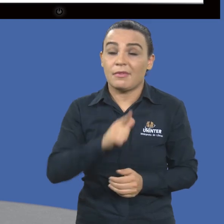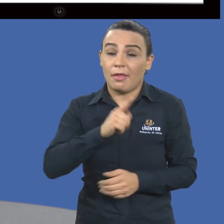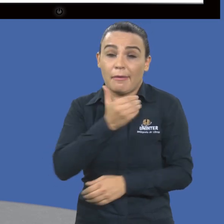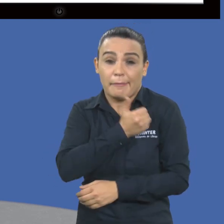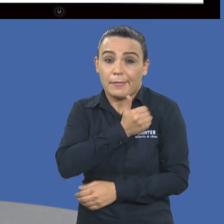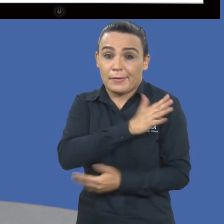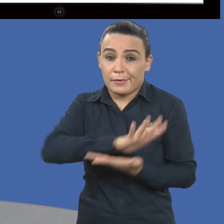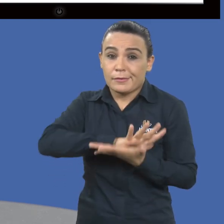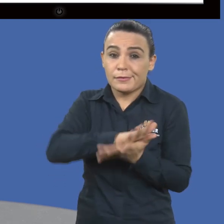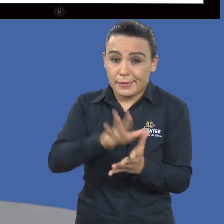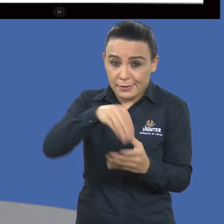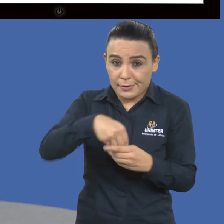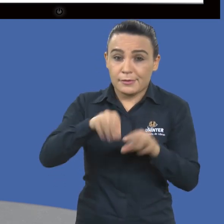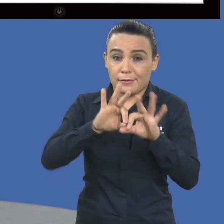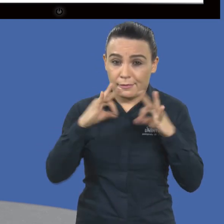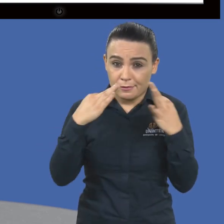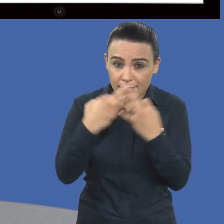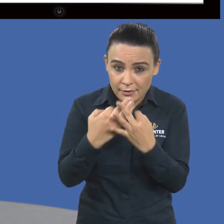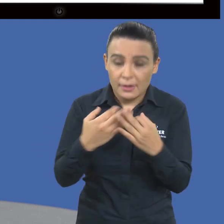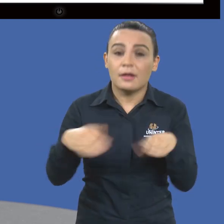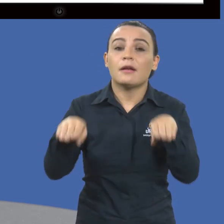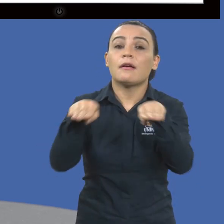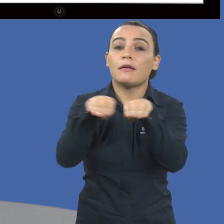Preconceito dentro da própria família,